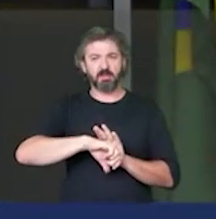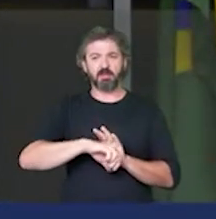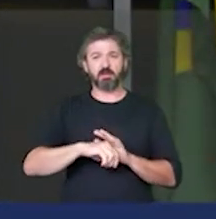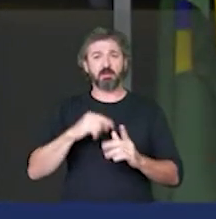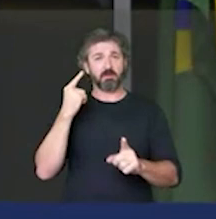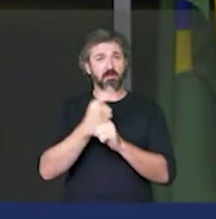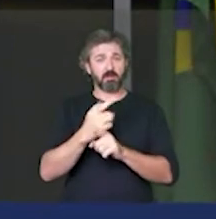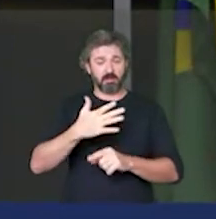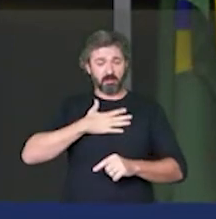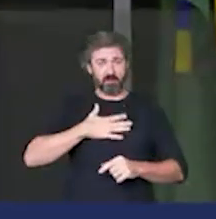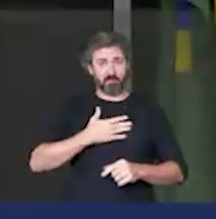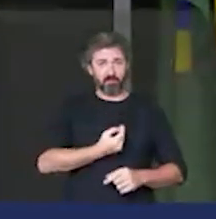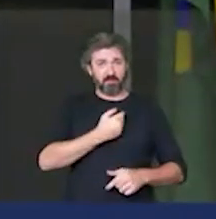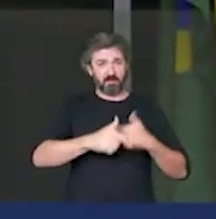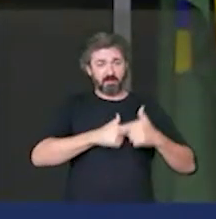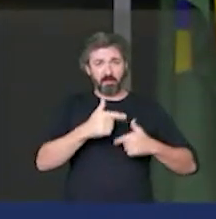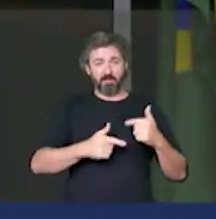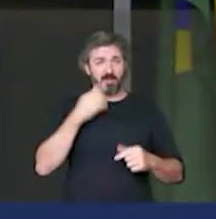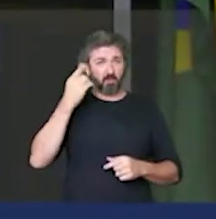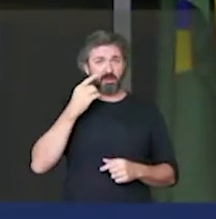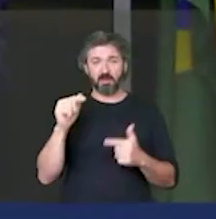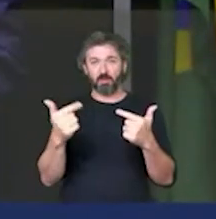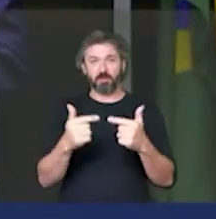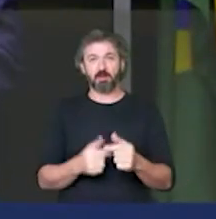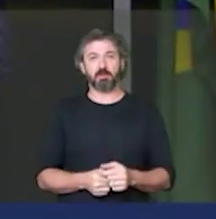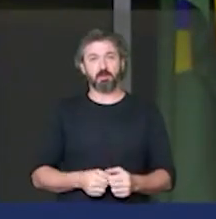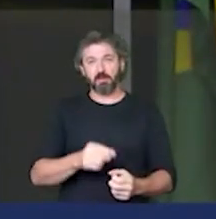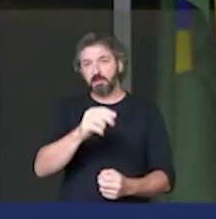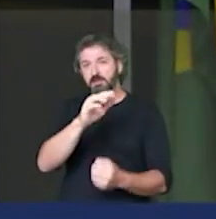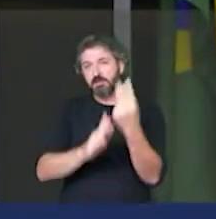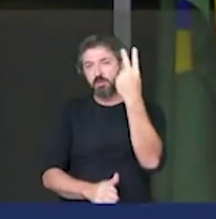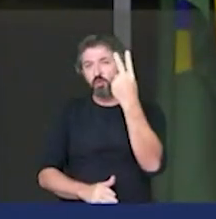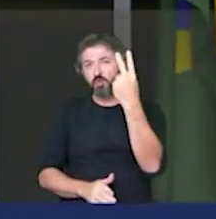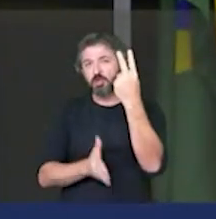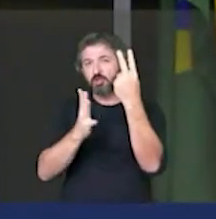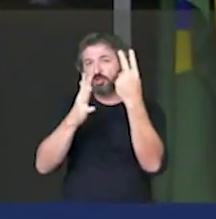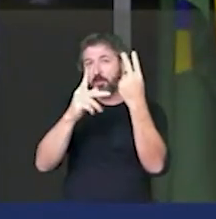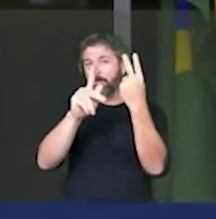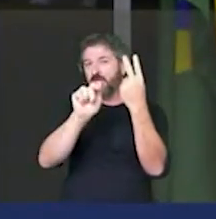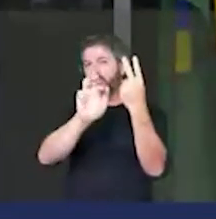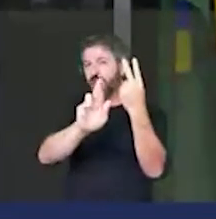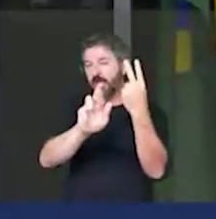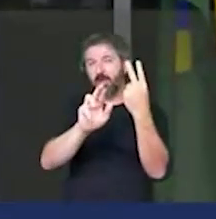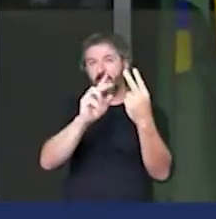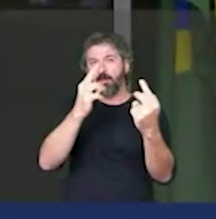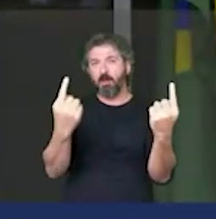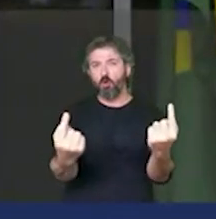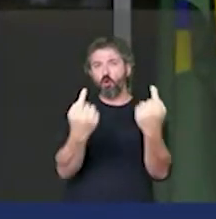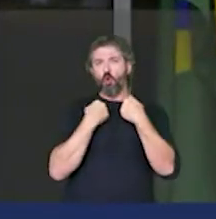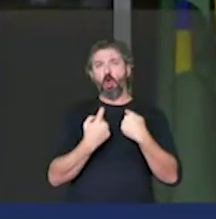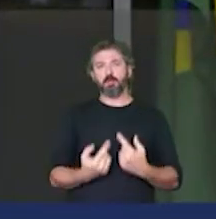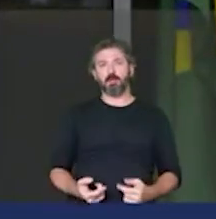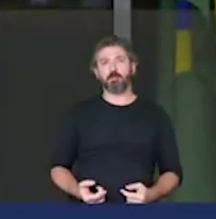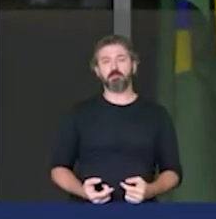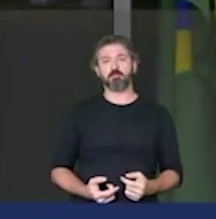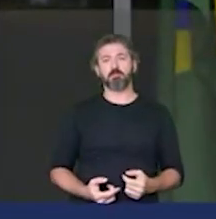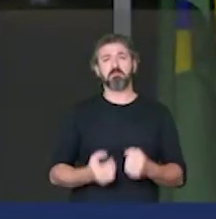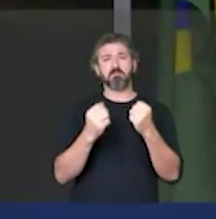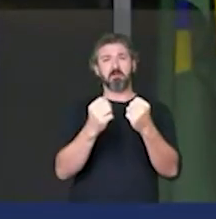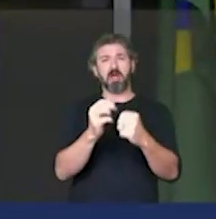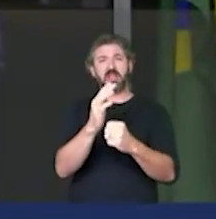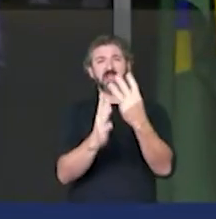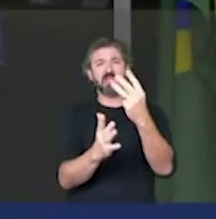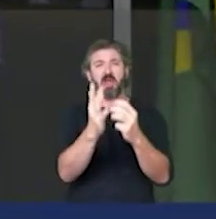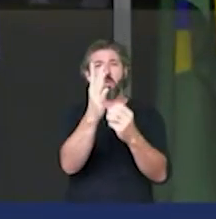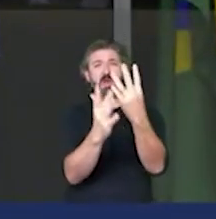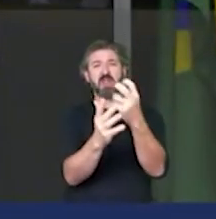seja encontrada no meu mandato. Essa já é a segunda investigação que o PGR abre contra mim. Pode abrir a